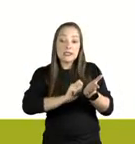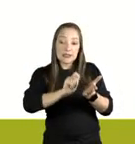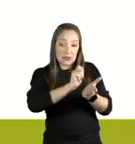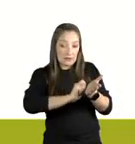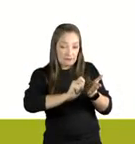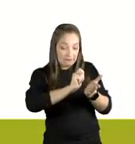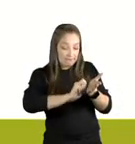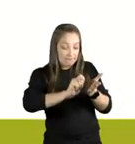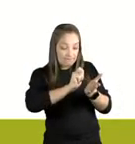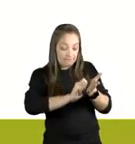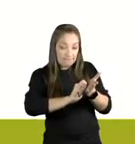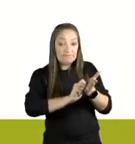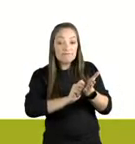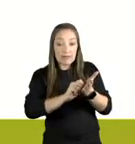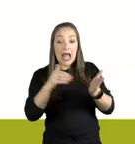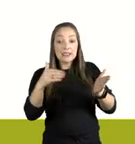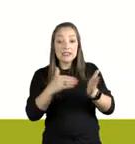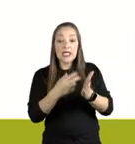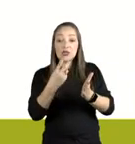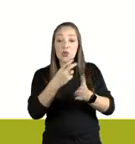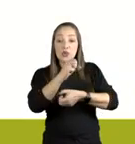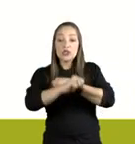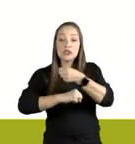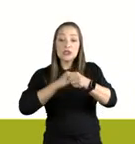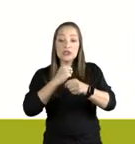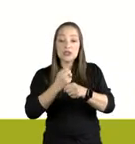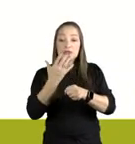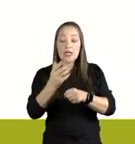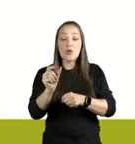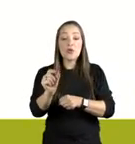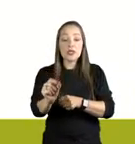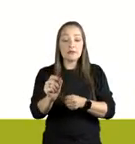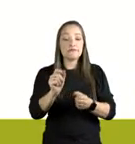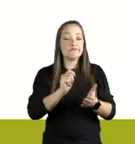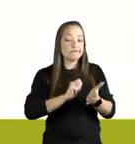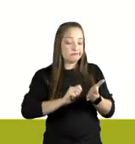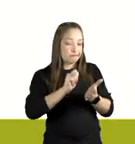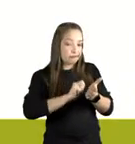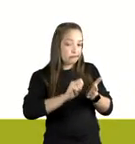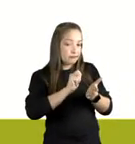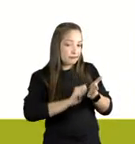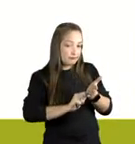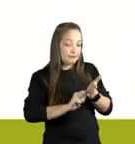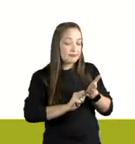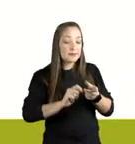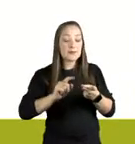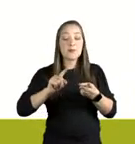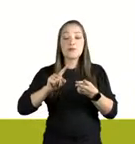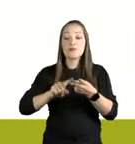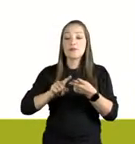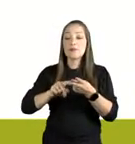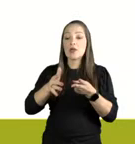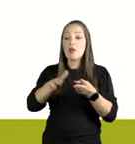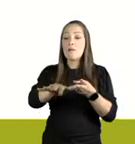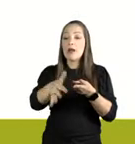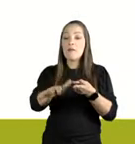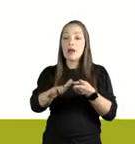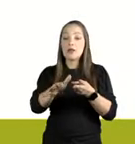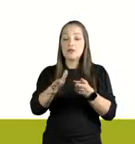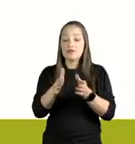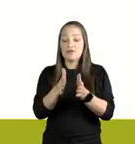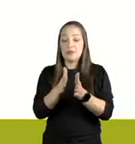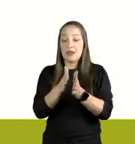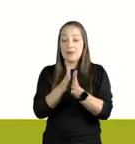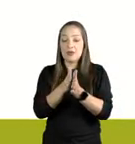quero para 2 anos, financeiramente dizendo? Médio prazo, de 3 a 10 anos. Então,